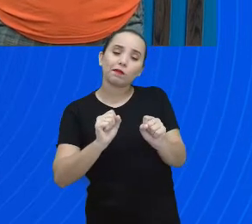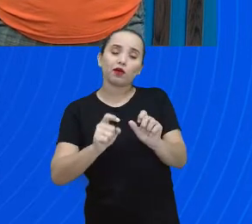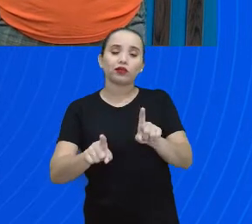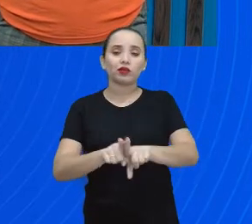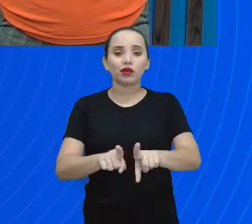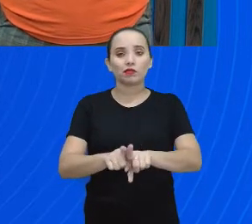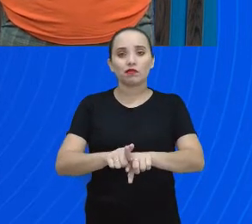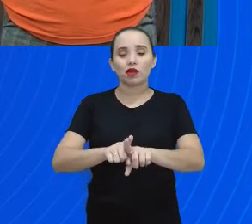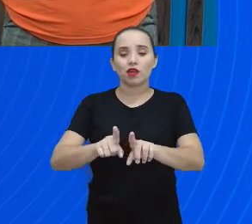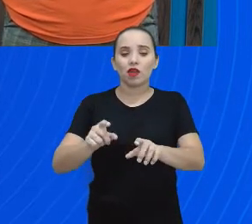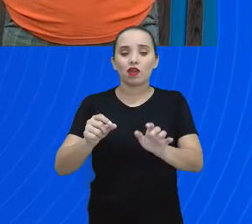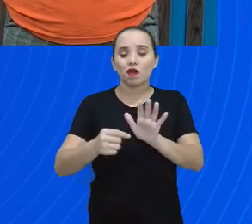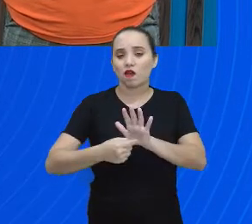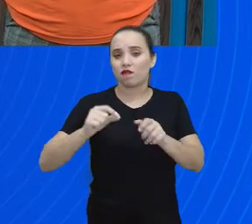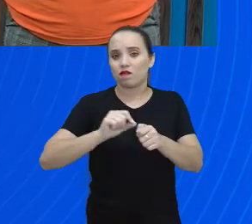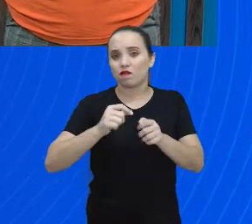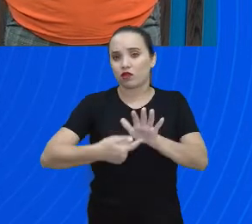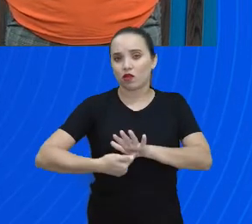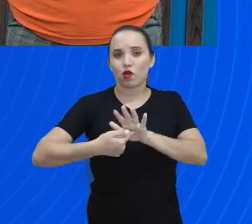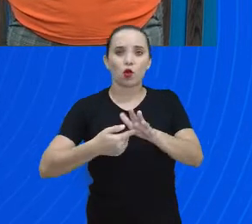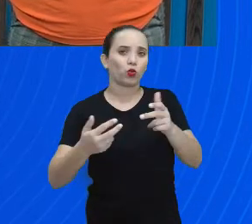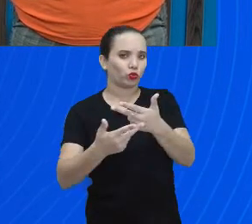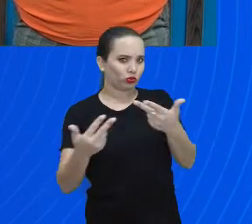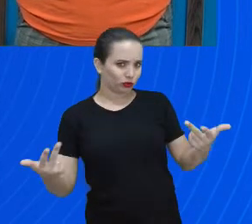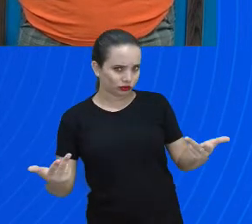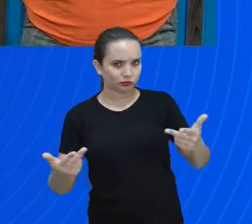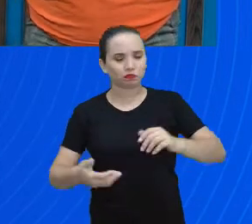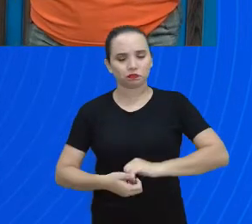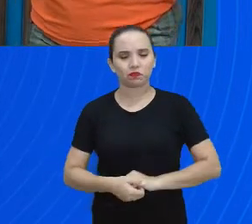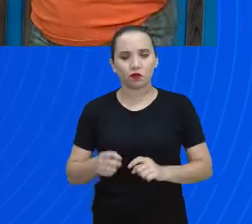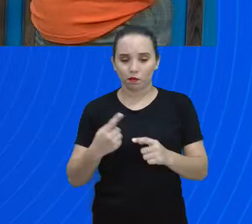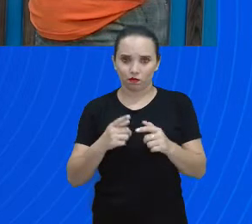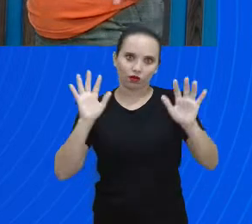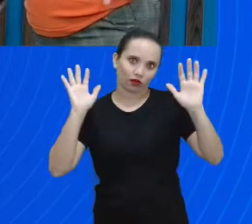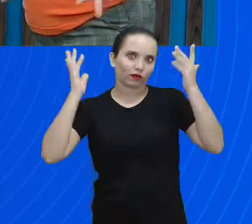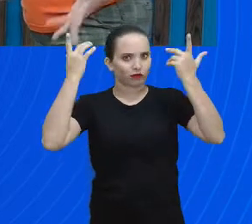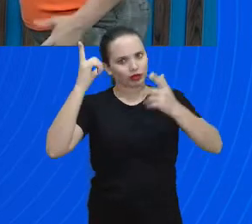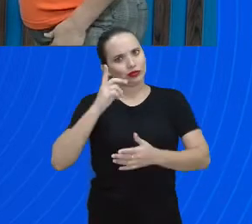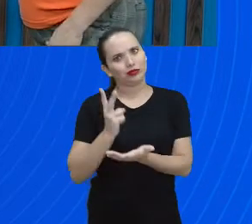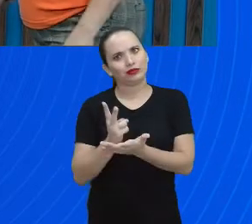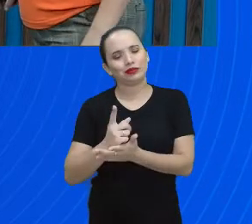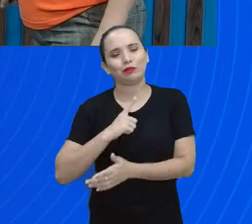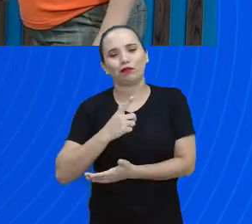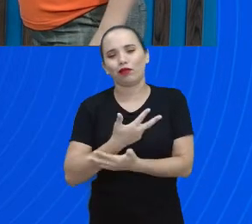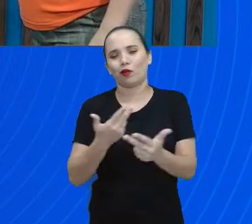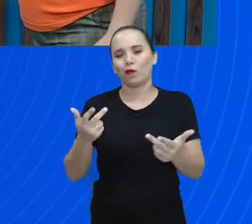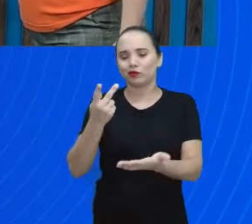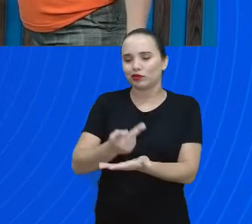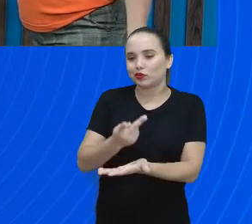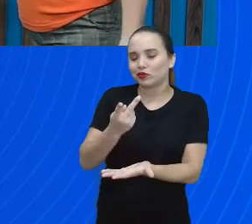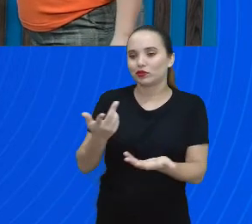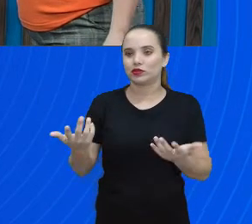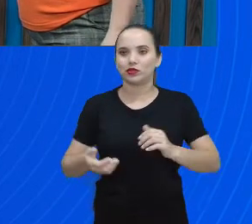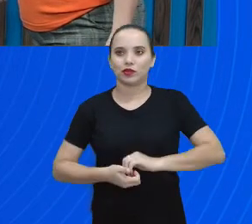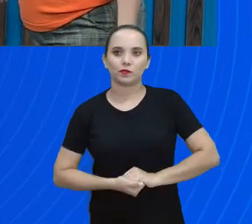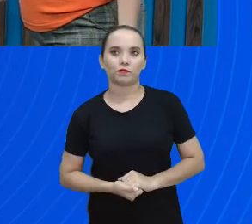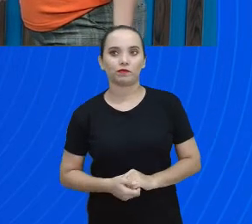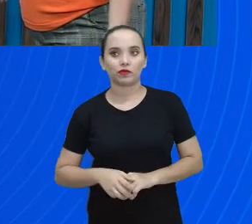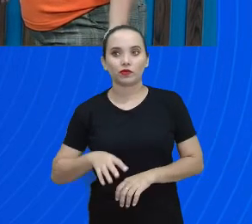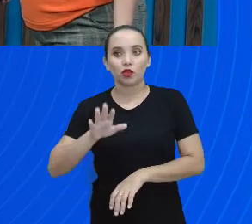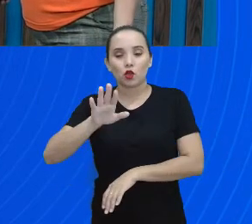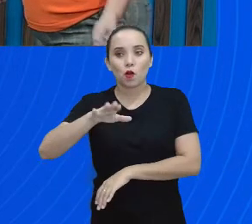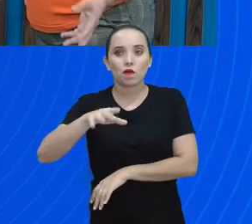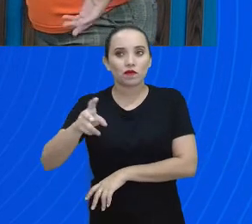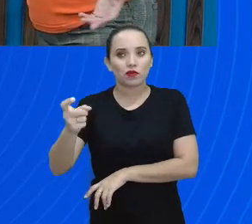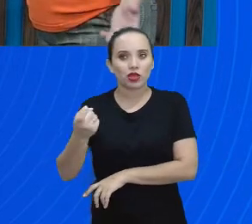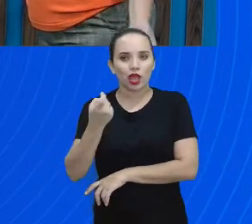coisas aconteçam, porque festa é o lugar onde coisas acontecem, né, além de tudo. Então, venha sexta musa mensageira do reino